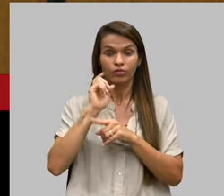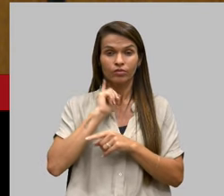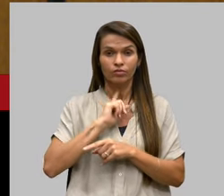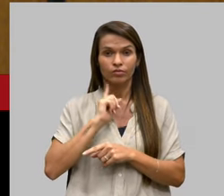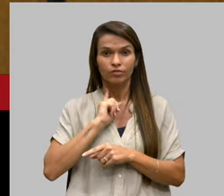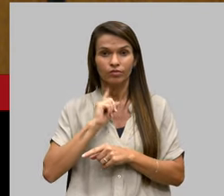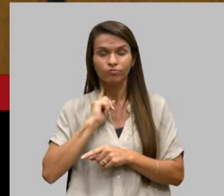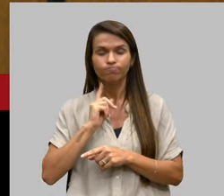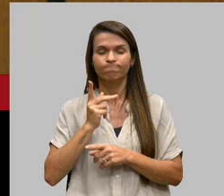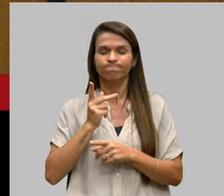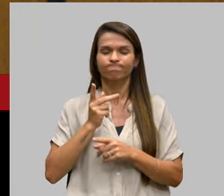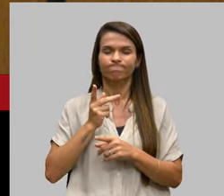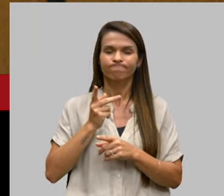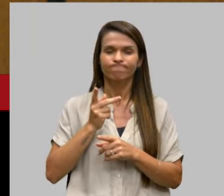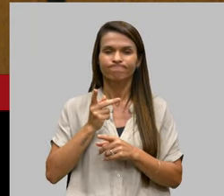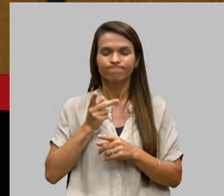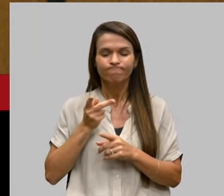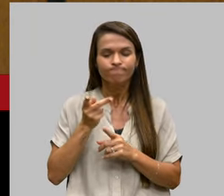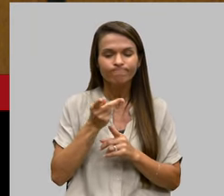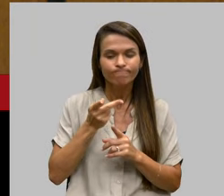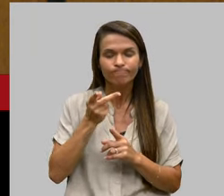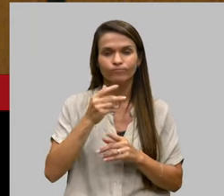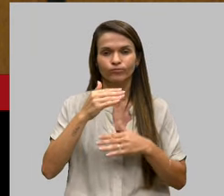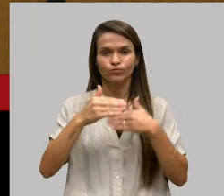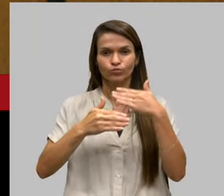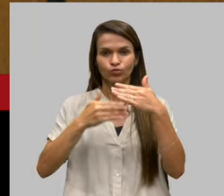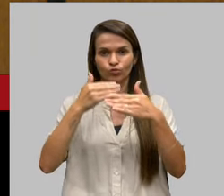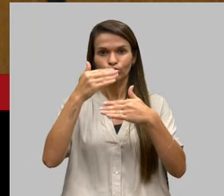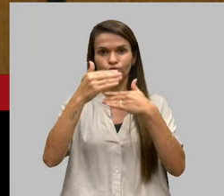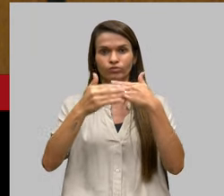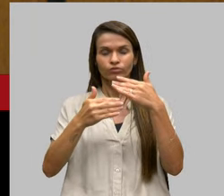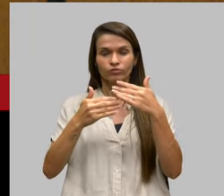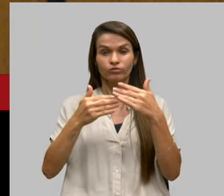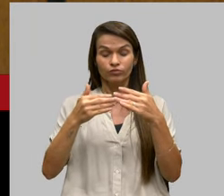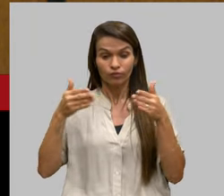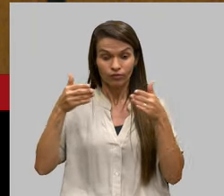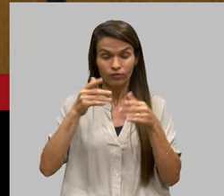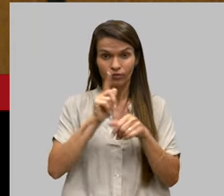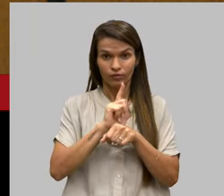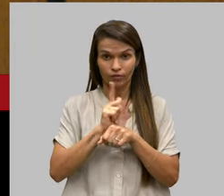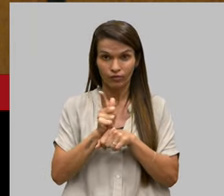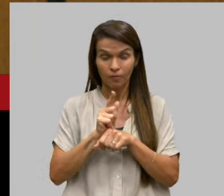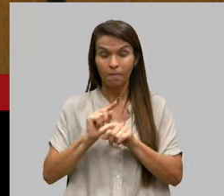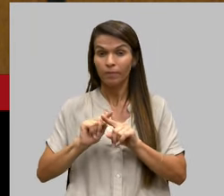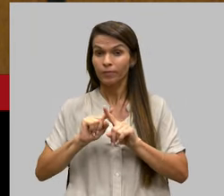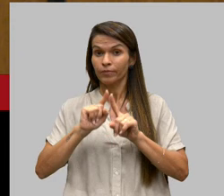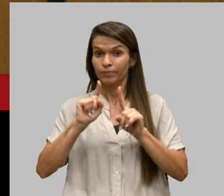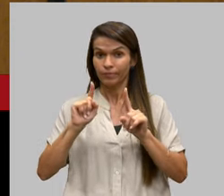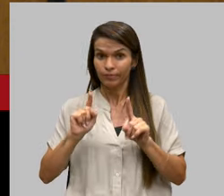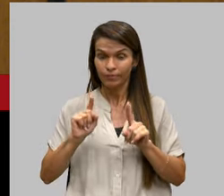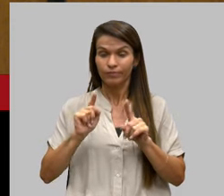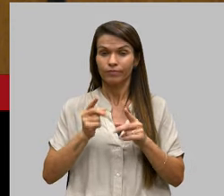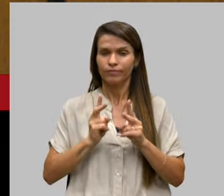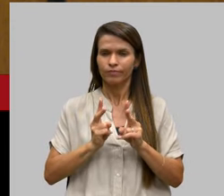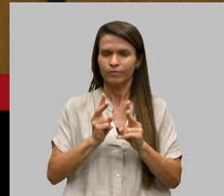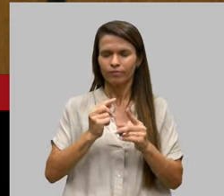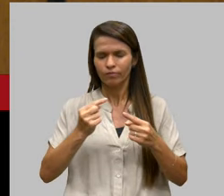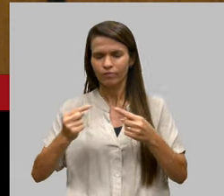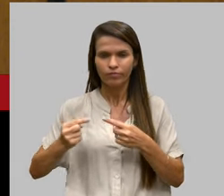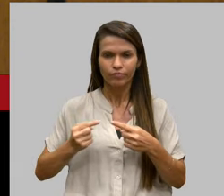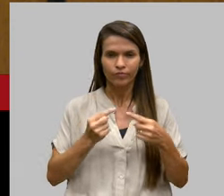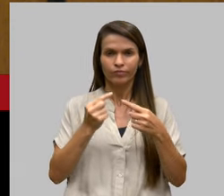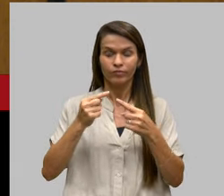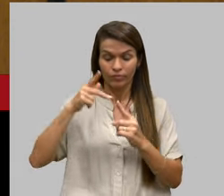vem procurando evoluir do ponto de vista de gestão mas que sempre quando discutimos